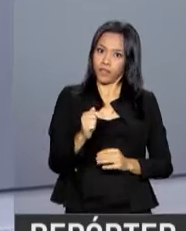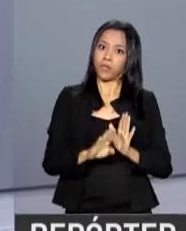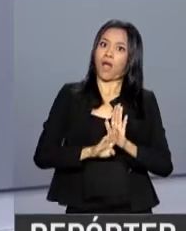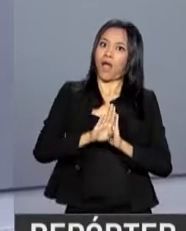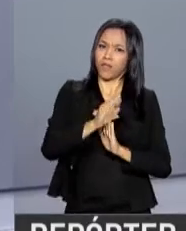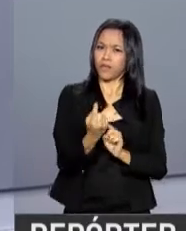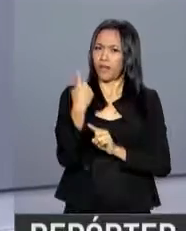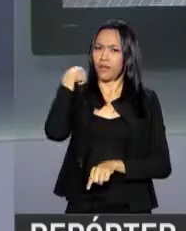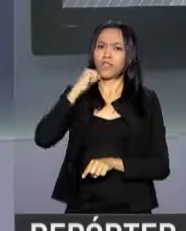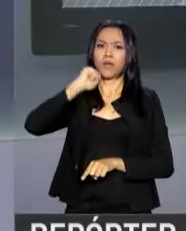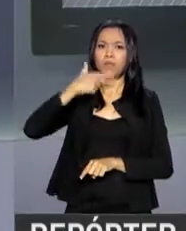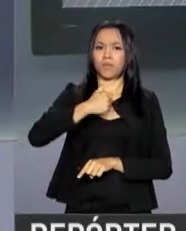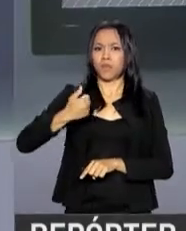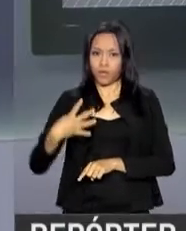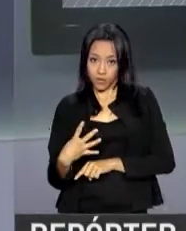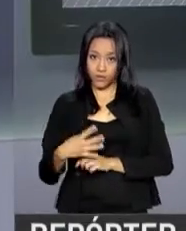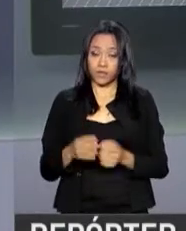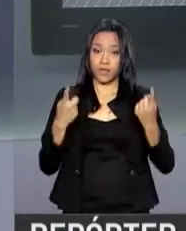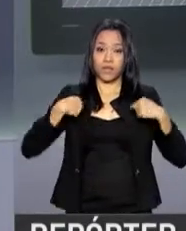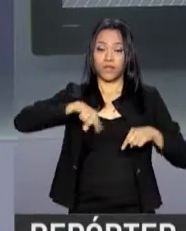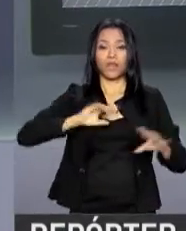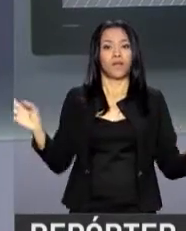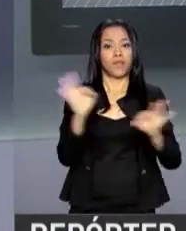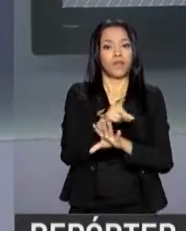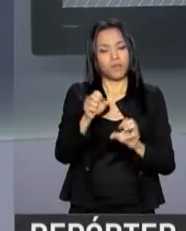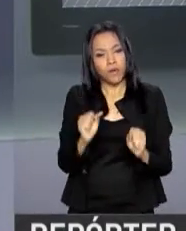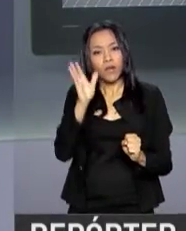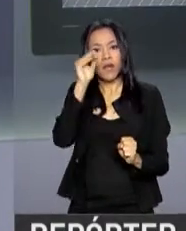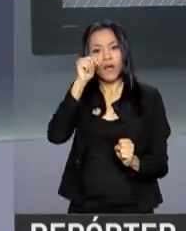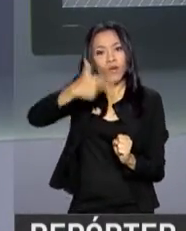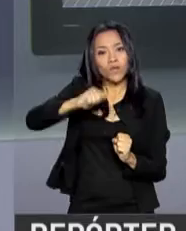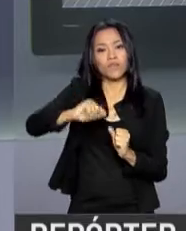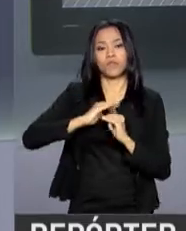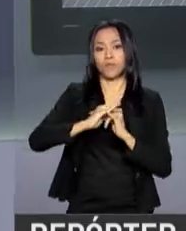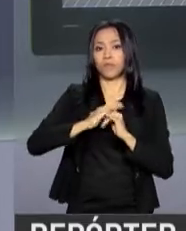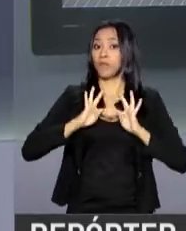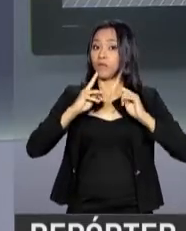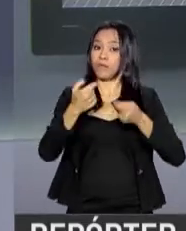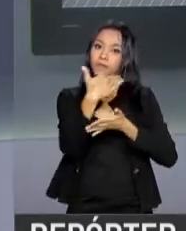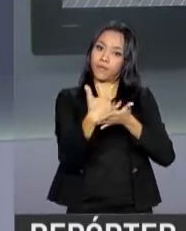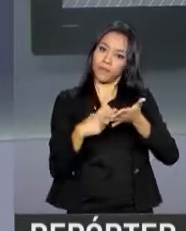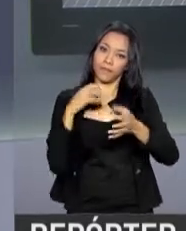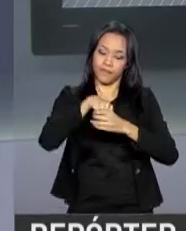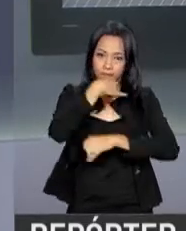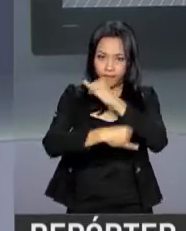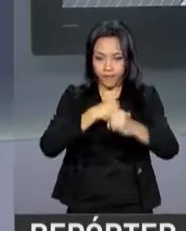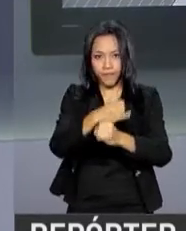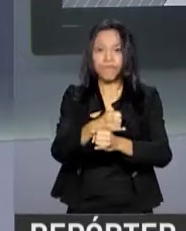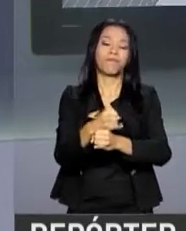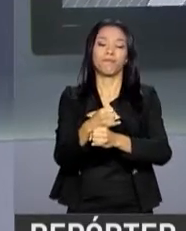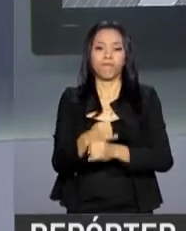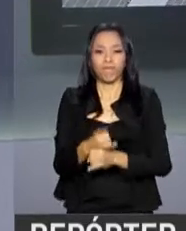2014 nós ficamos por aqui você pode rever as reportagens no youtube e toda nossa programação também está na página